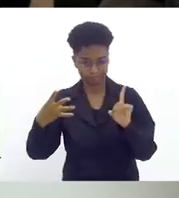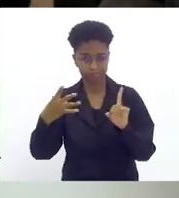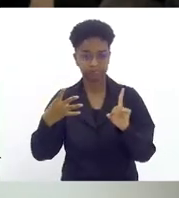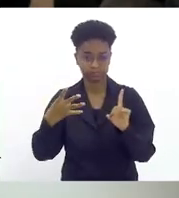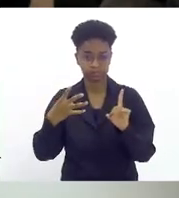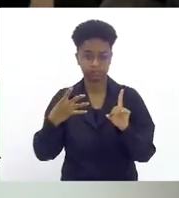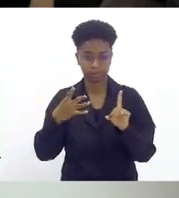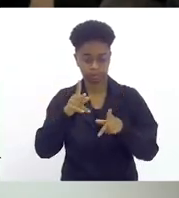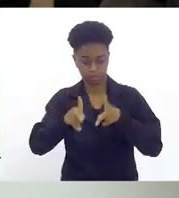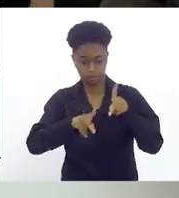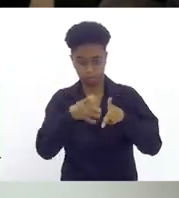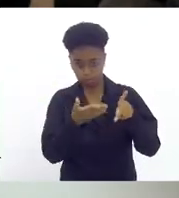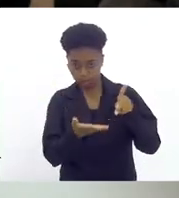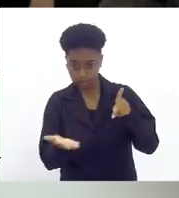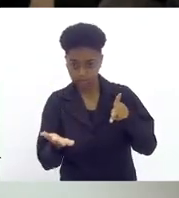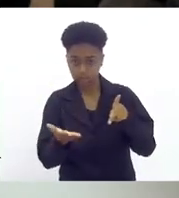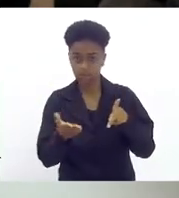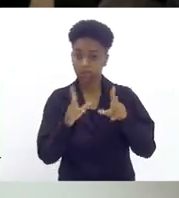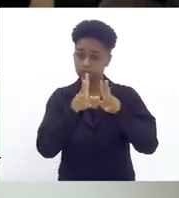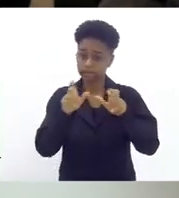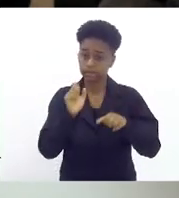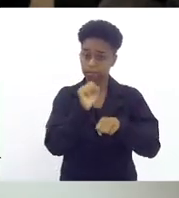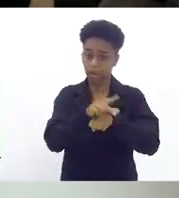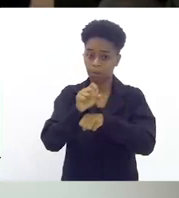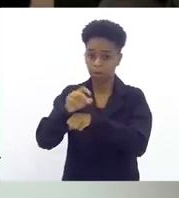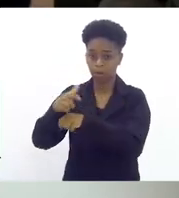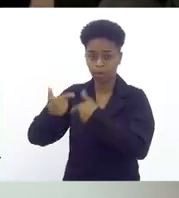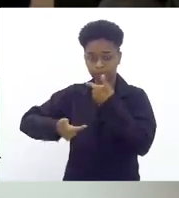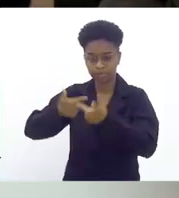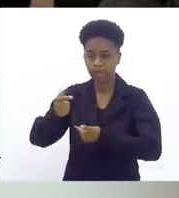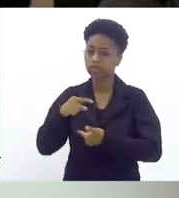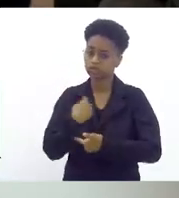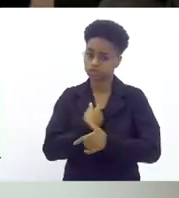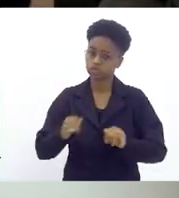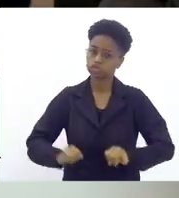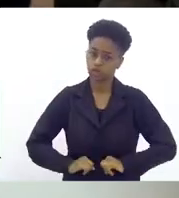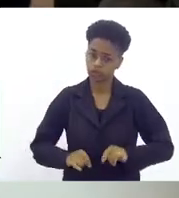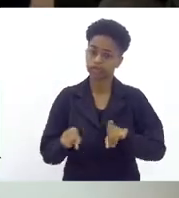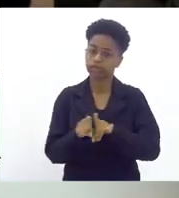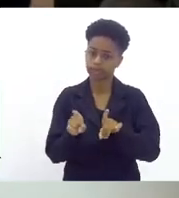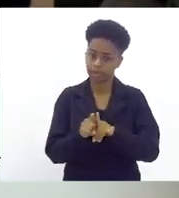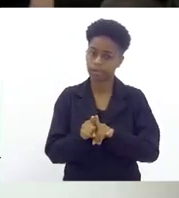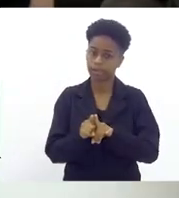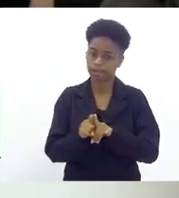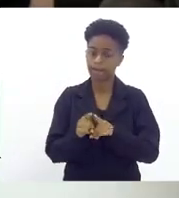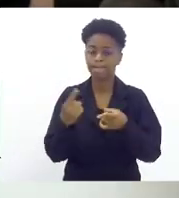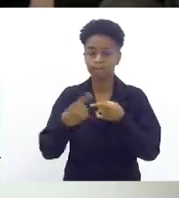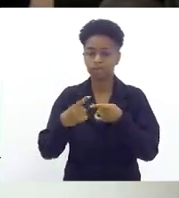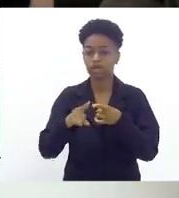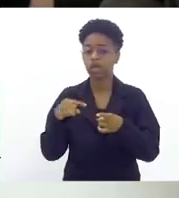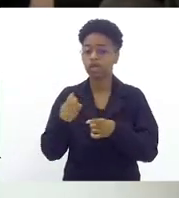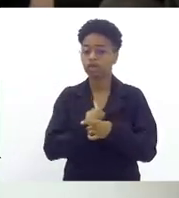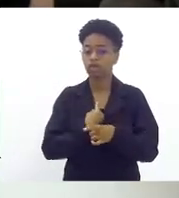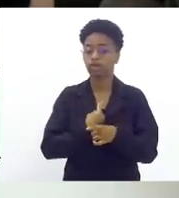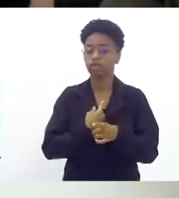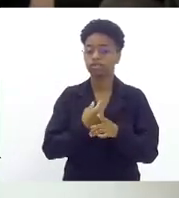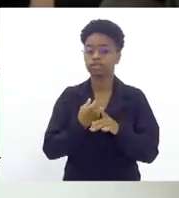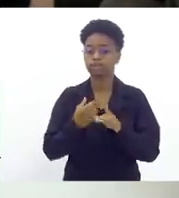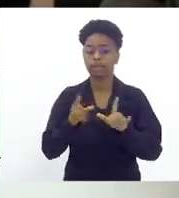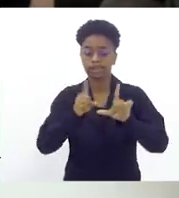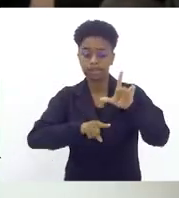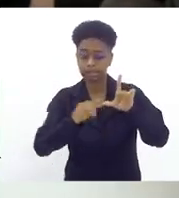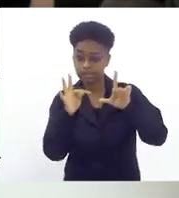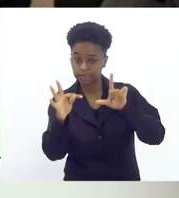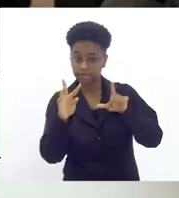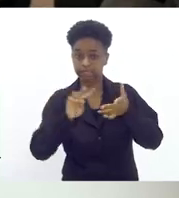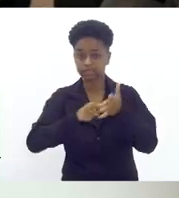LGBTQIA+, né, sobre empregabilidade, a gente já sofre também esse boicote, né? Porque a nossa sigla T, de travesti, de transexuais,